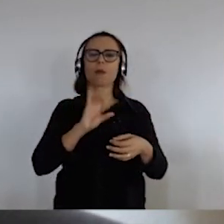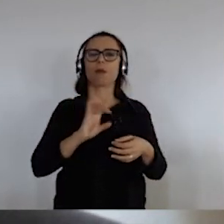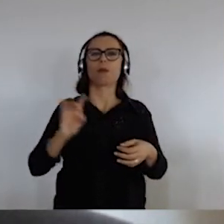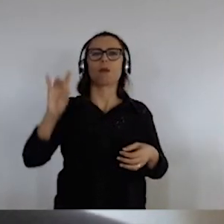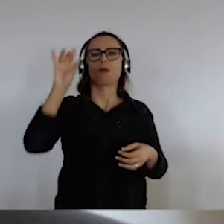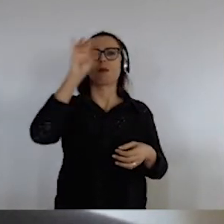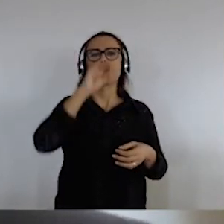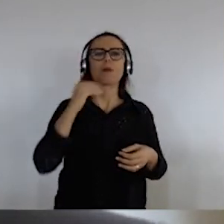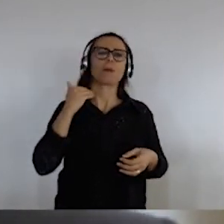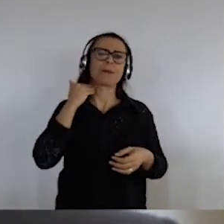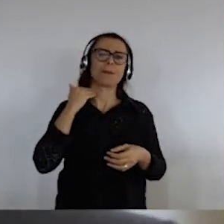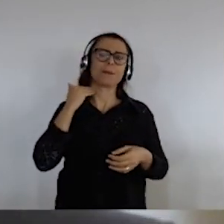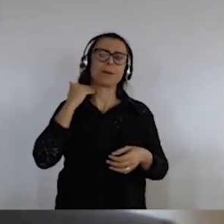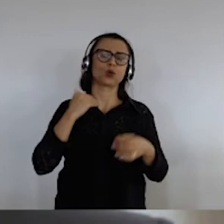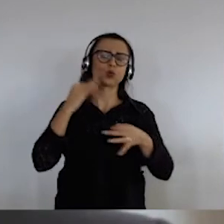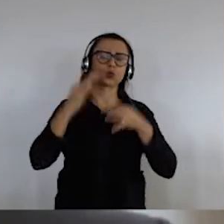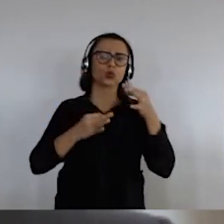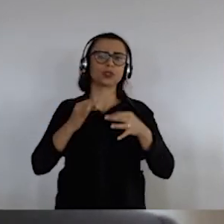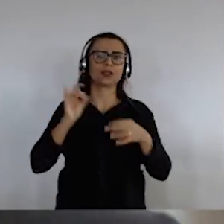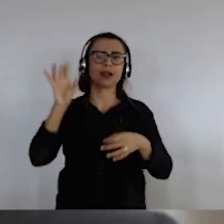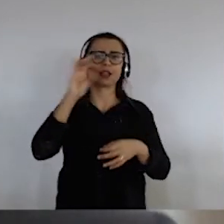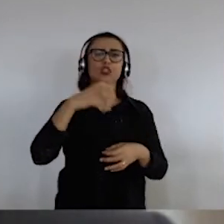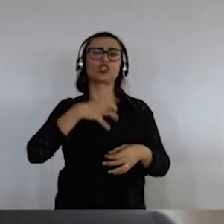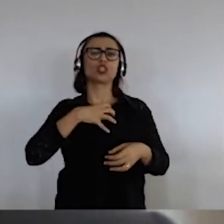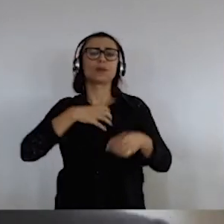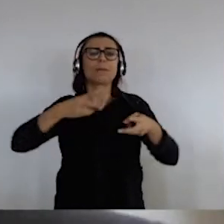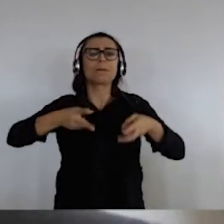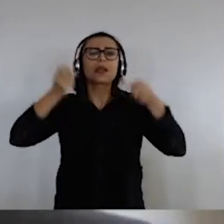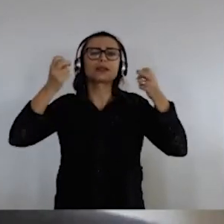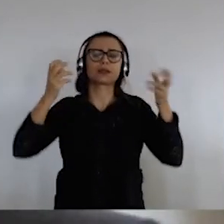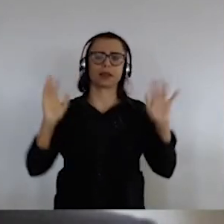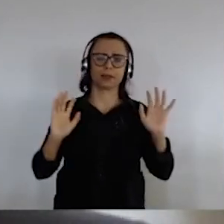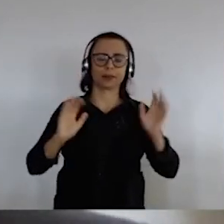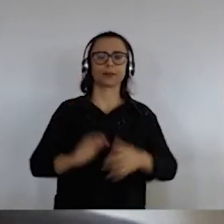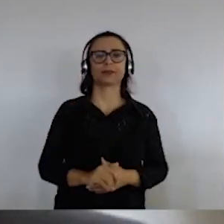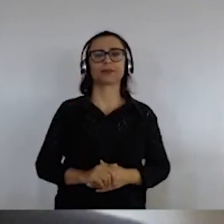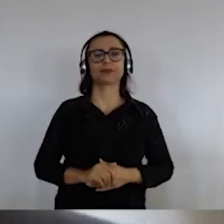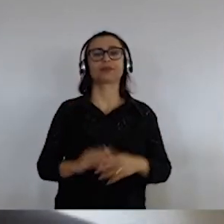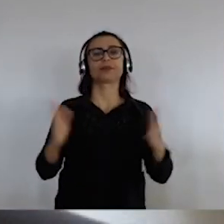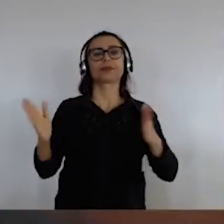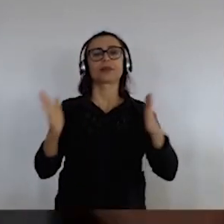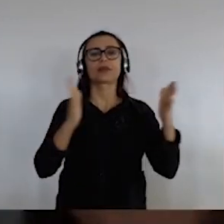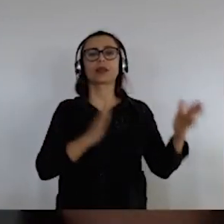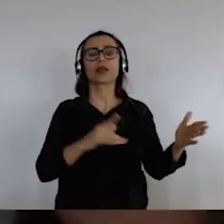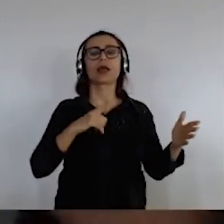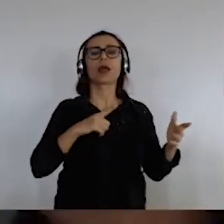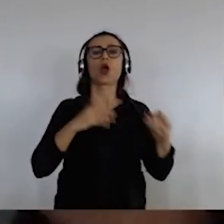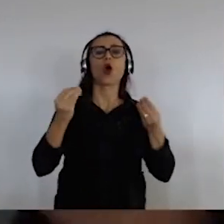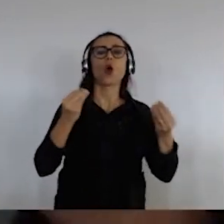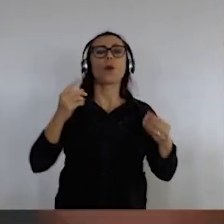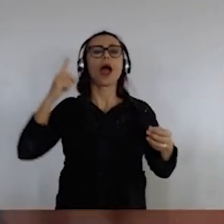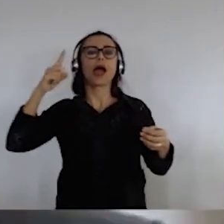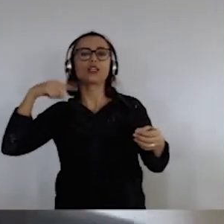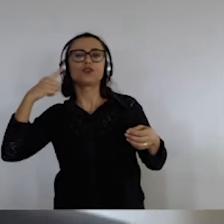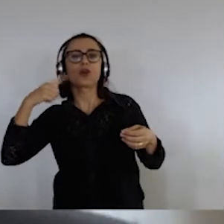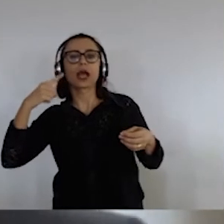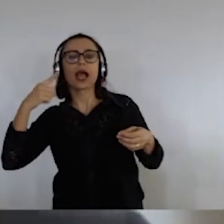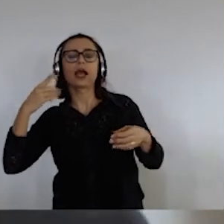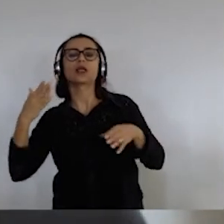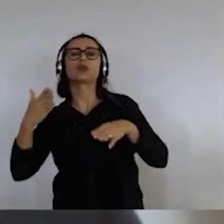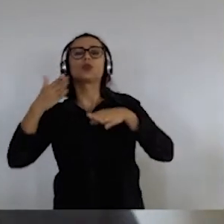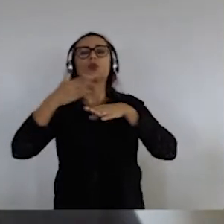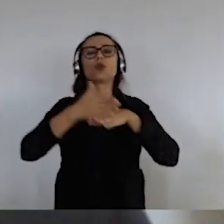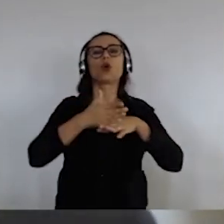dos magistrados. Um problema muito sério aqui é de acesso dos advogados aos magistrados. Eu não sei